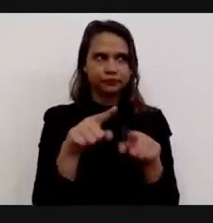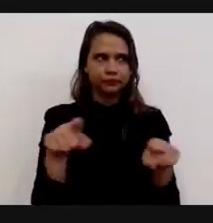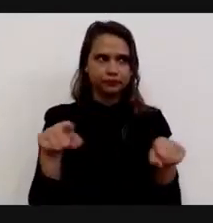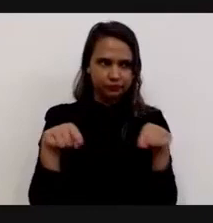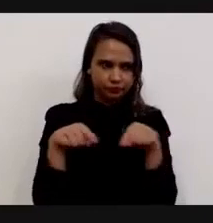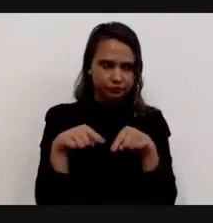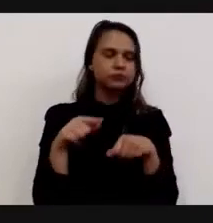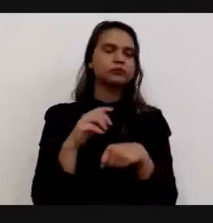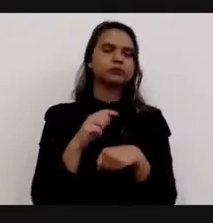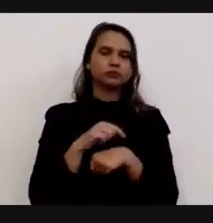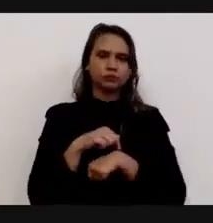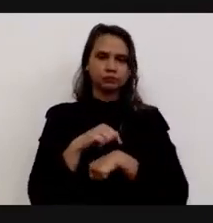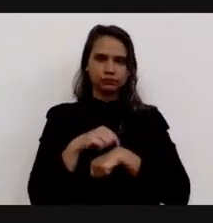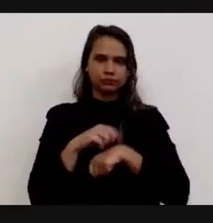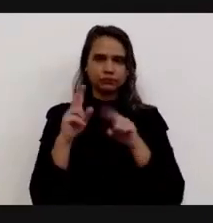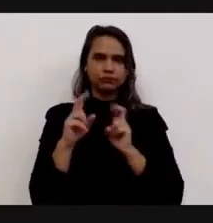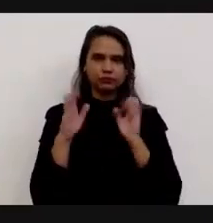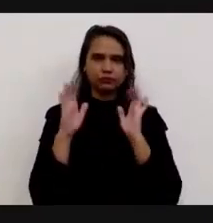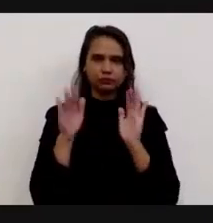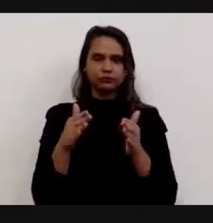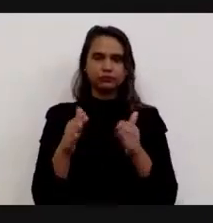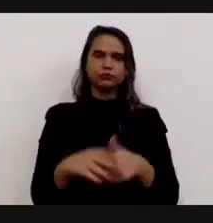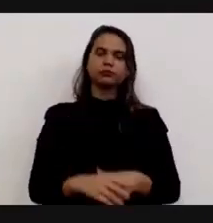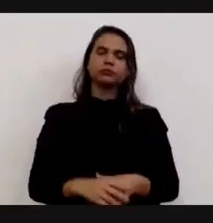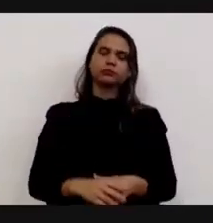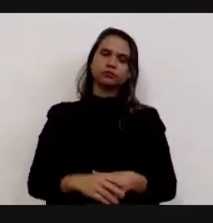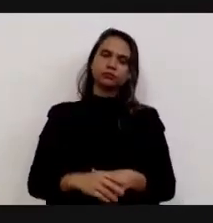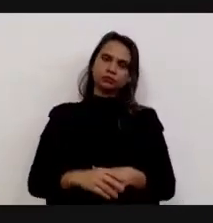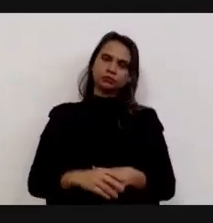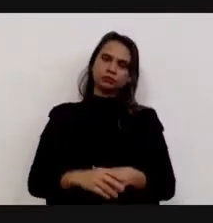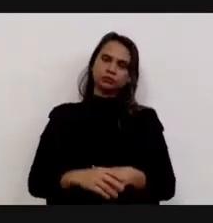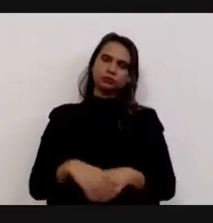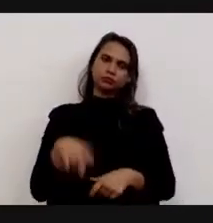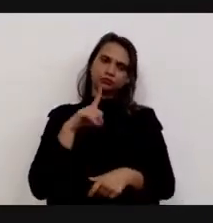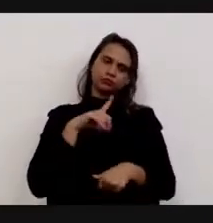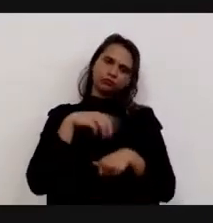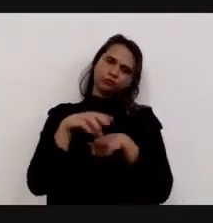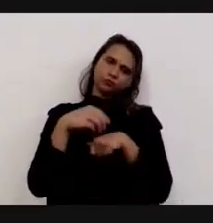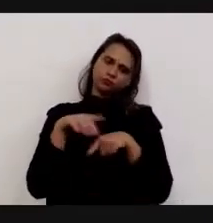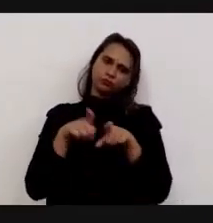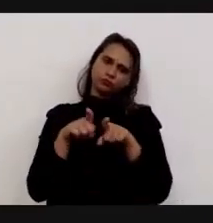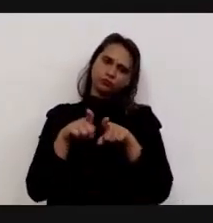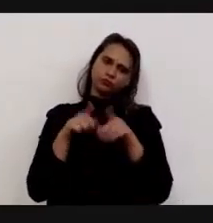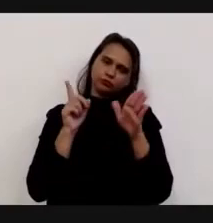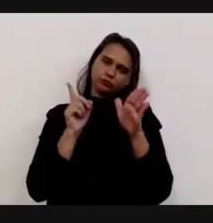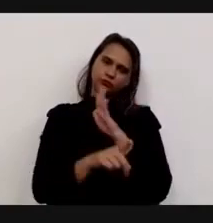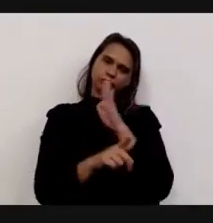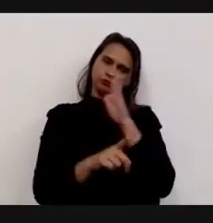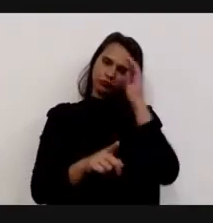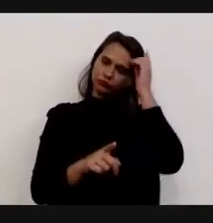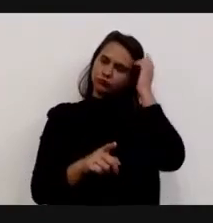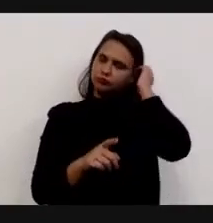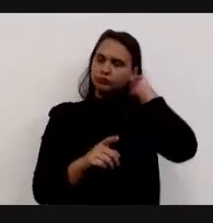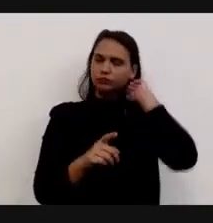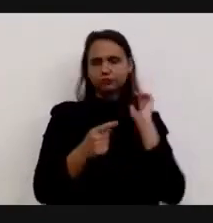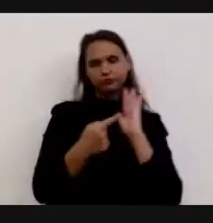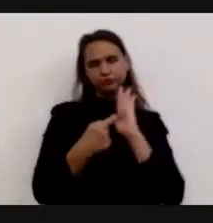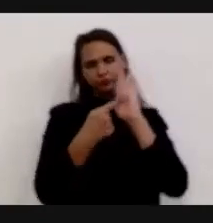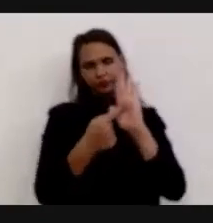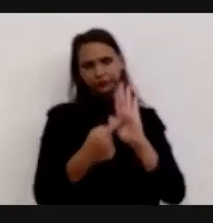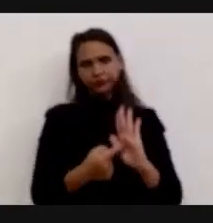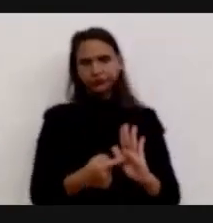situação. A pergunta é a seguinte: é um comentário e depois tem uma pergunta. A sala de situação aponta soluções que